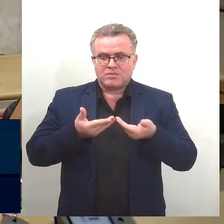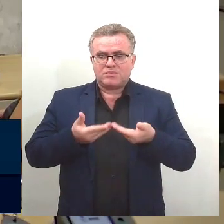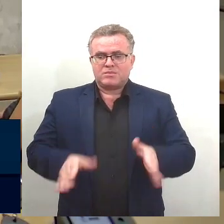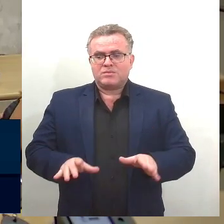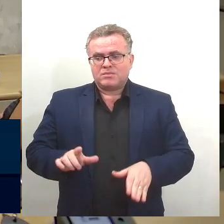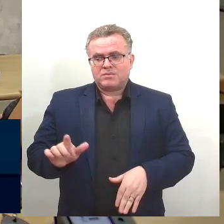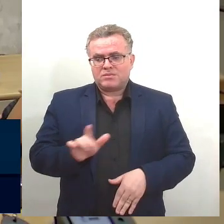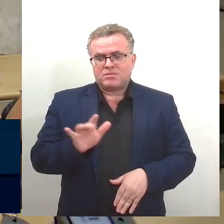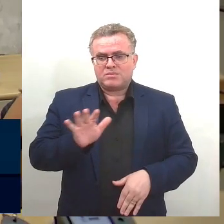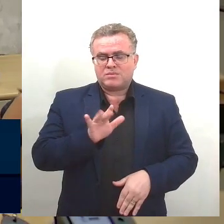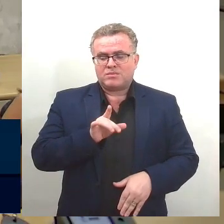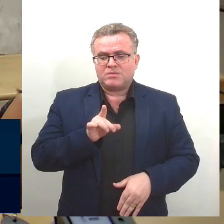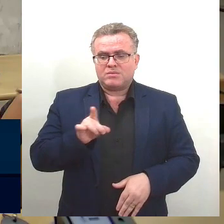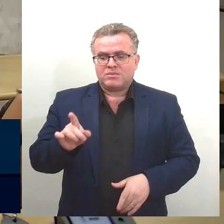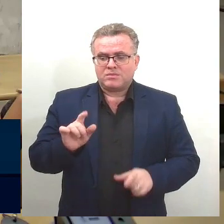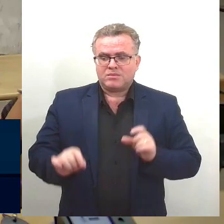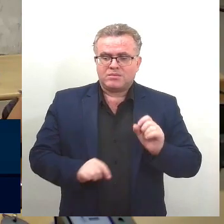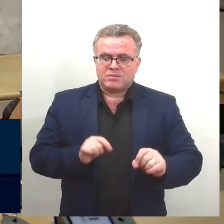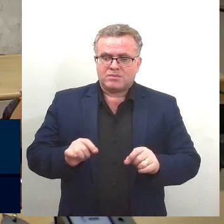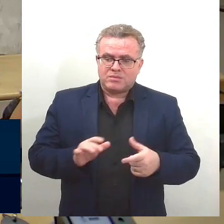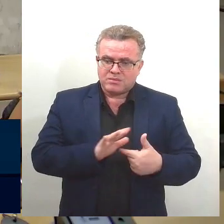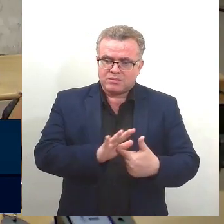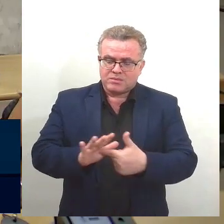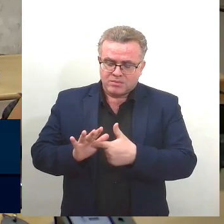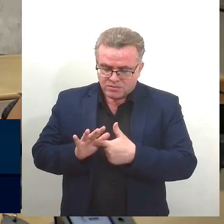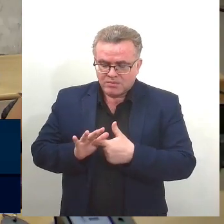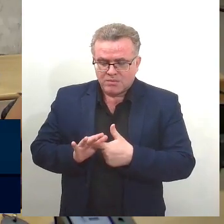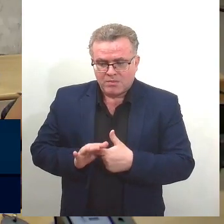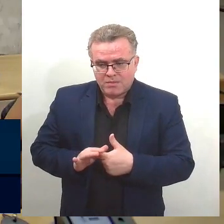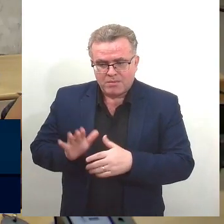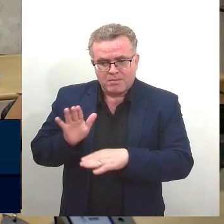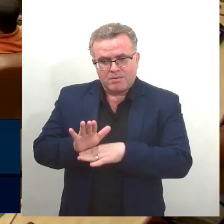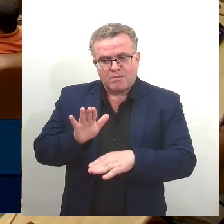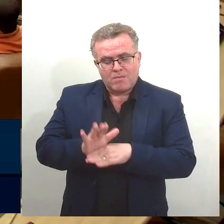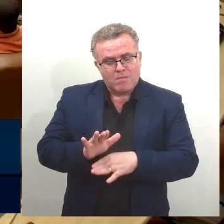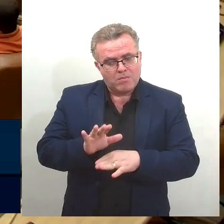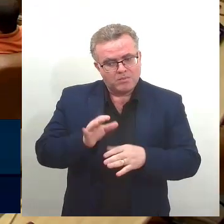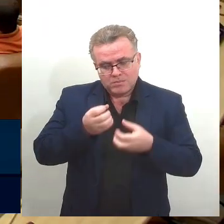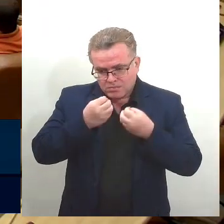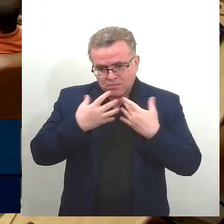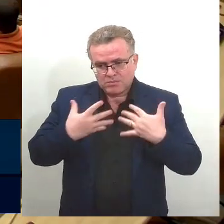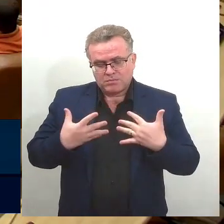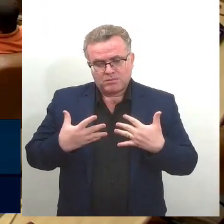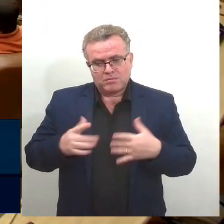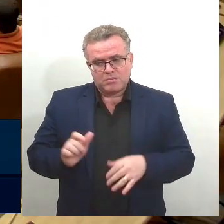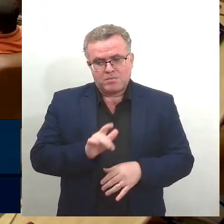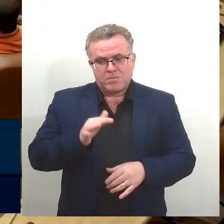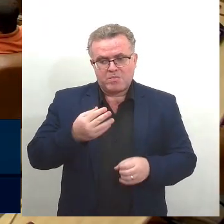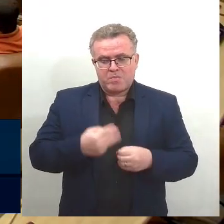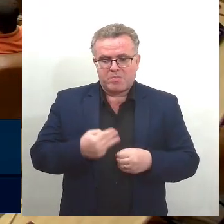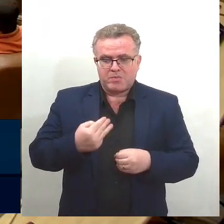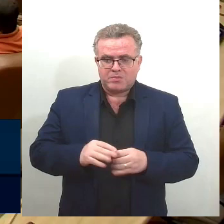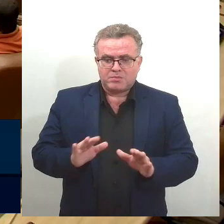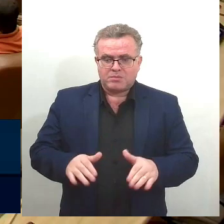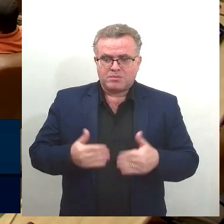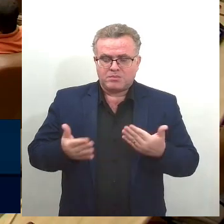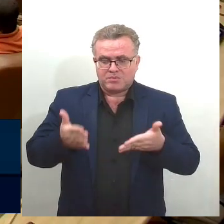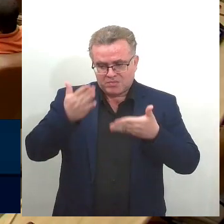trará bons frutos para a cidade de Lagarto e para todo o estado. Viu? Nós agradecemos. E aqui